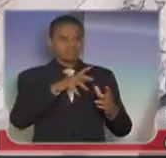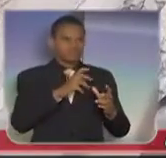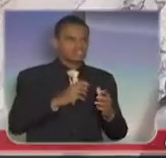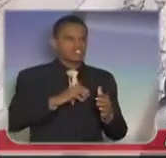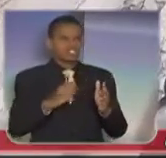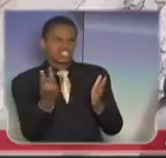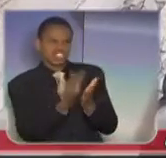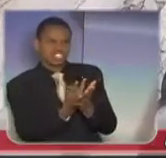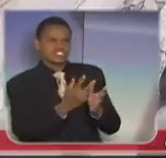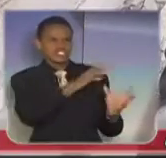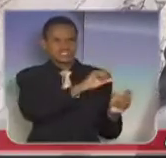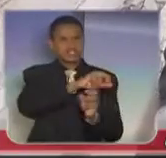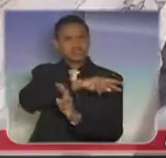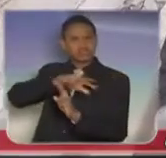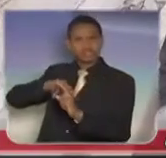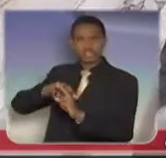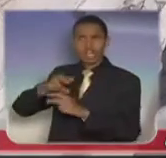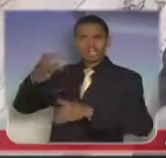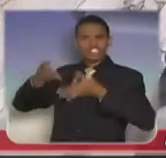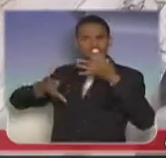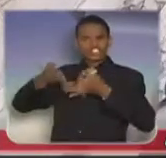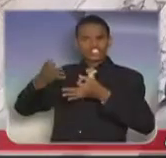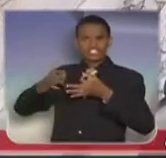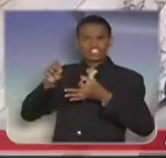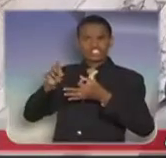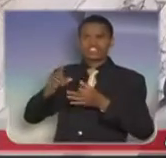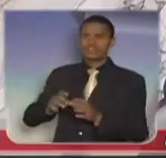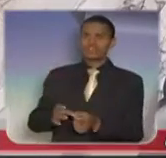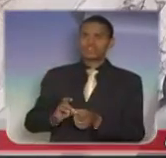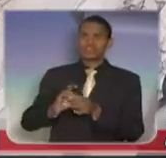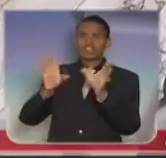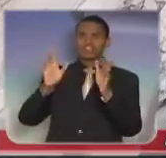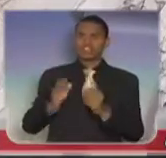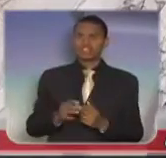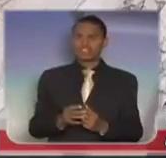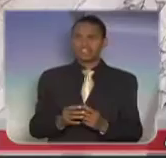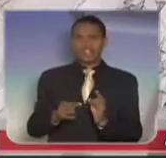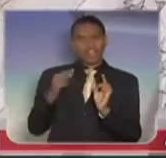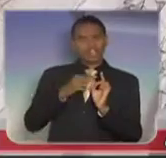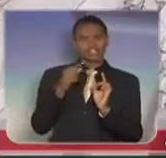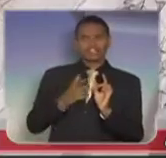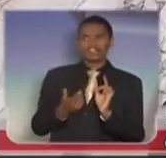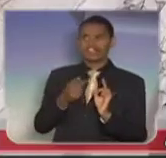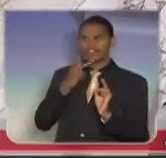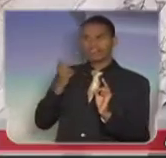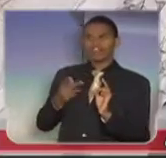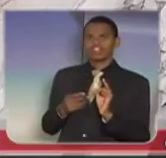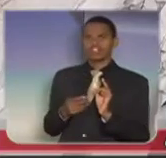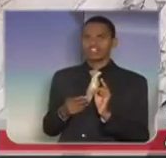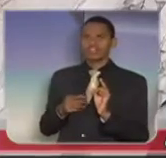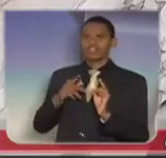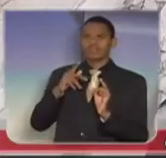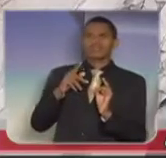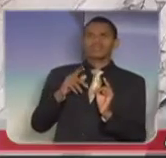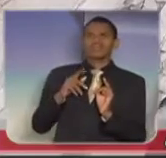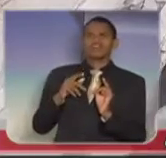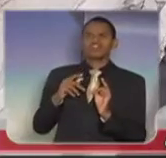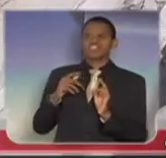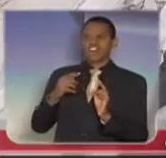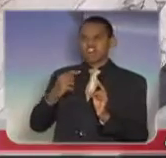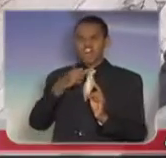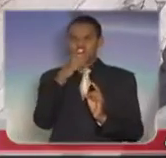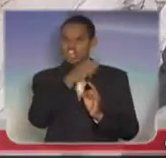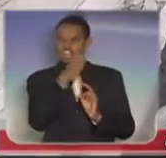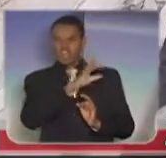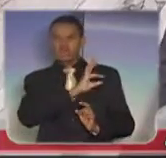não bastasse a justiça soltar o preso ainda chega na frente do juiz a primeira coisa que ele fala praxe que é um achado apanhei o